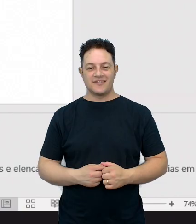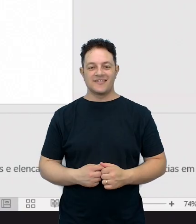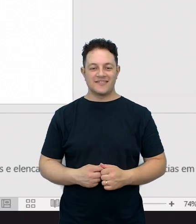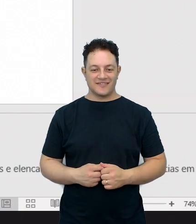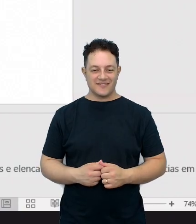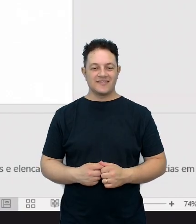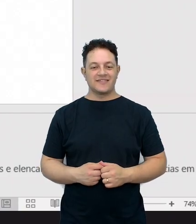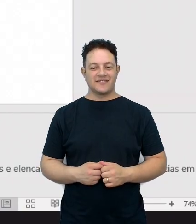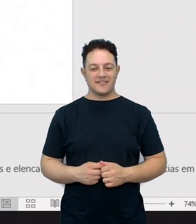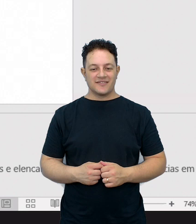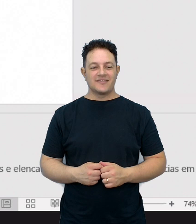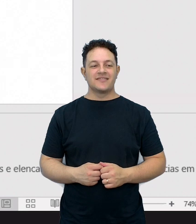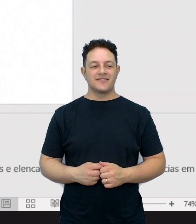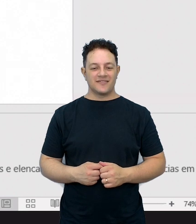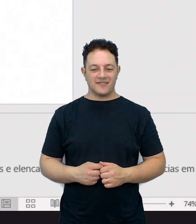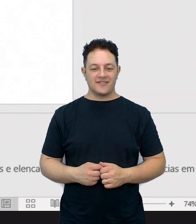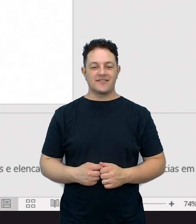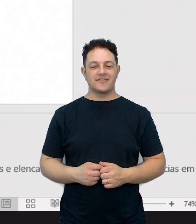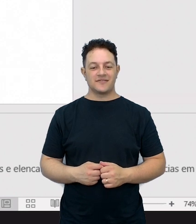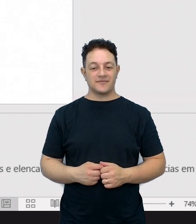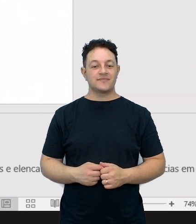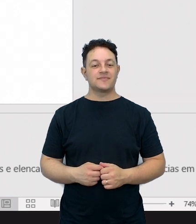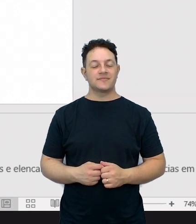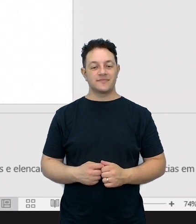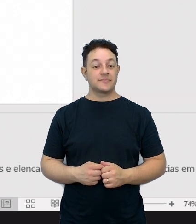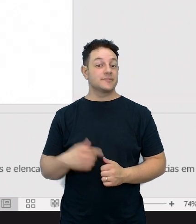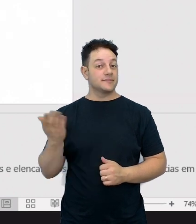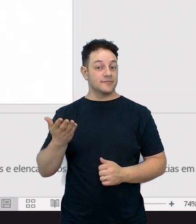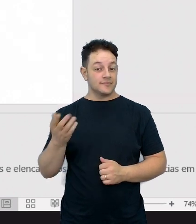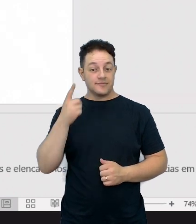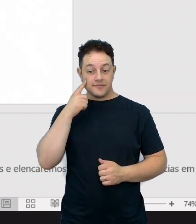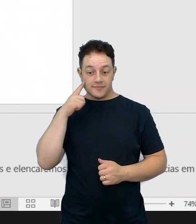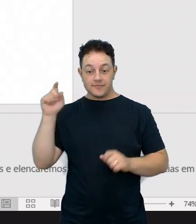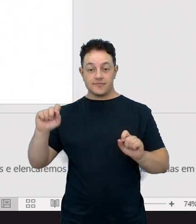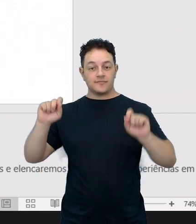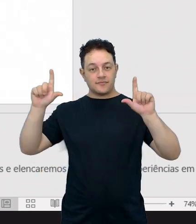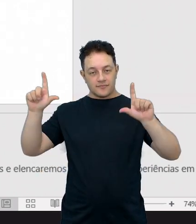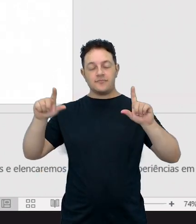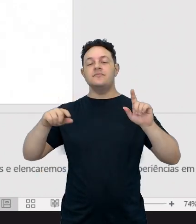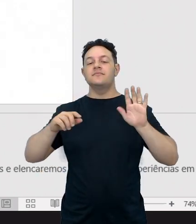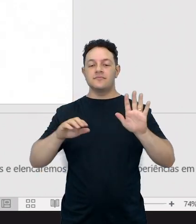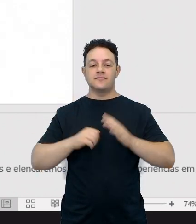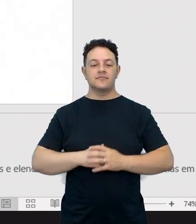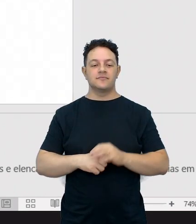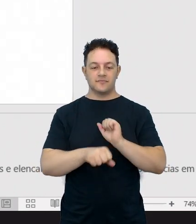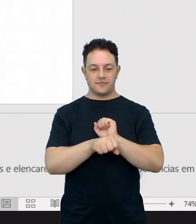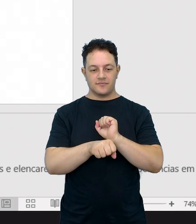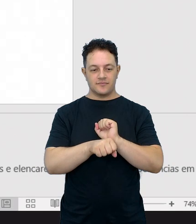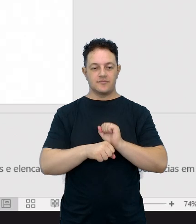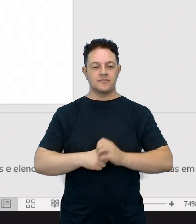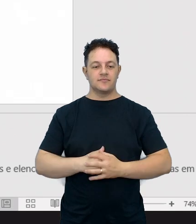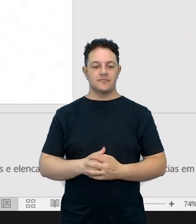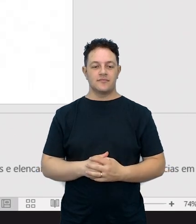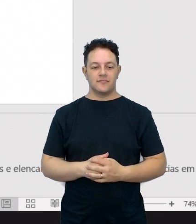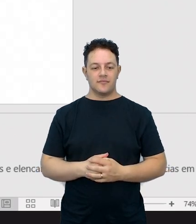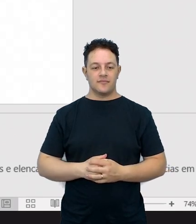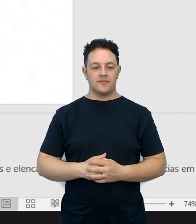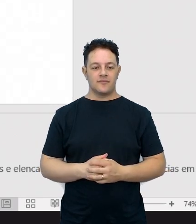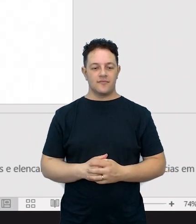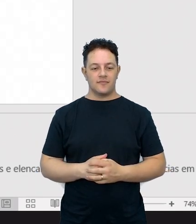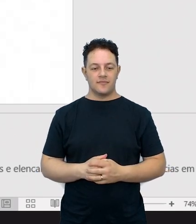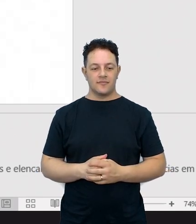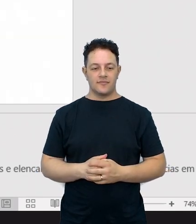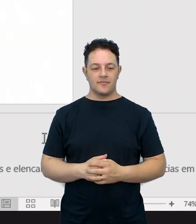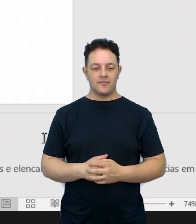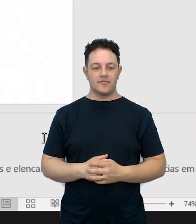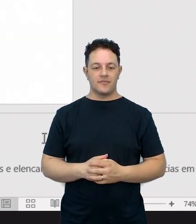Eu já vou abrir já a tela, tá? Porque possivelmente vocês não estejam vendo. Só um pouquinho.